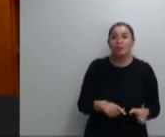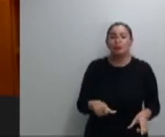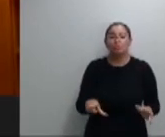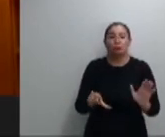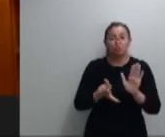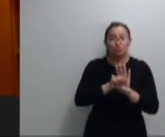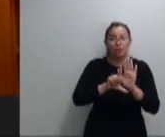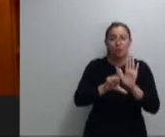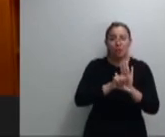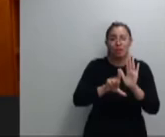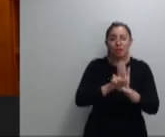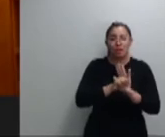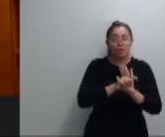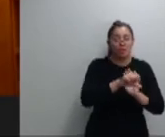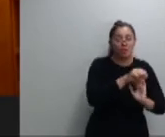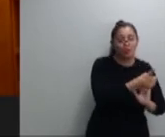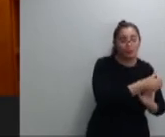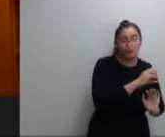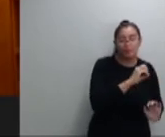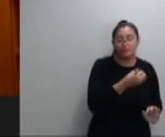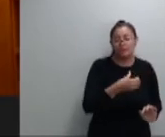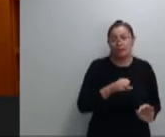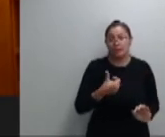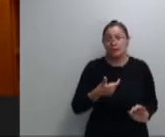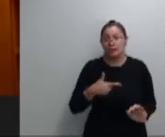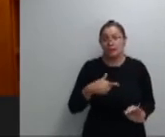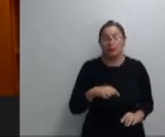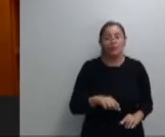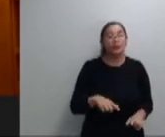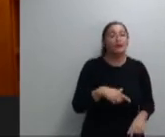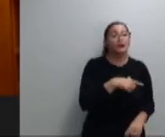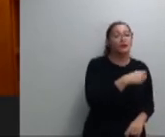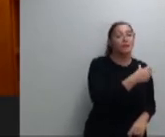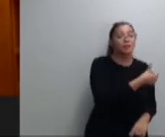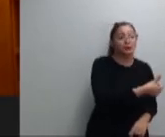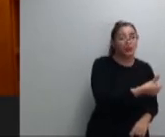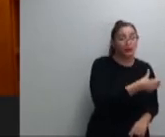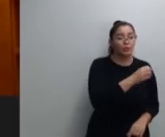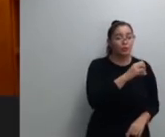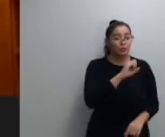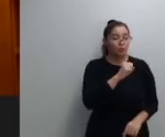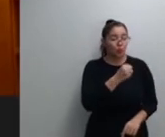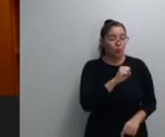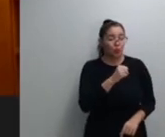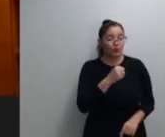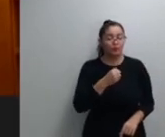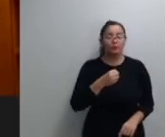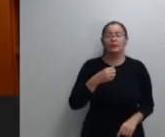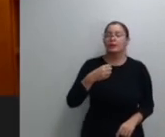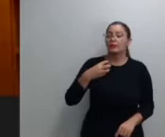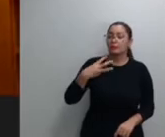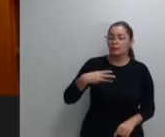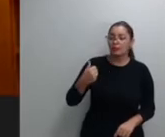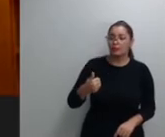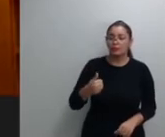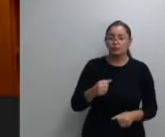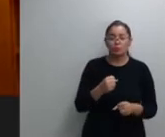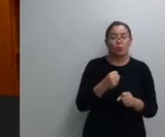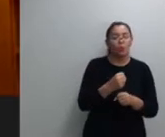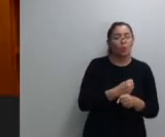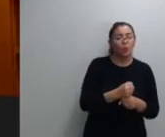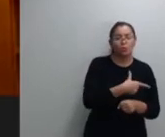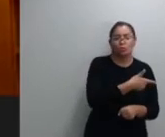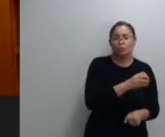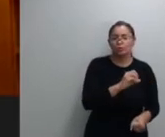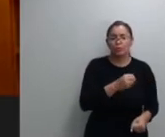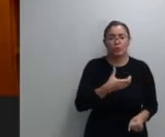.637-2002 e 10.8.3 de 2003. Assume nos autos a